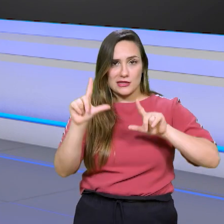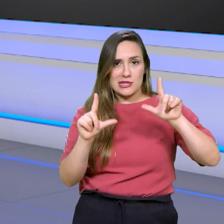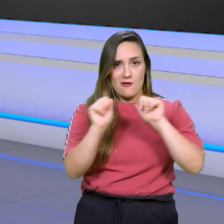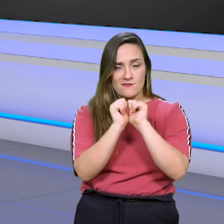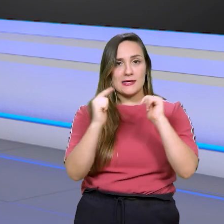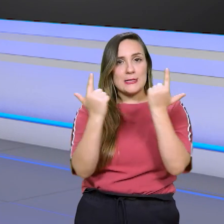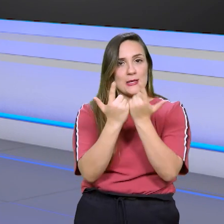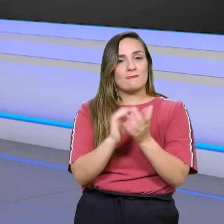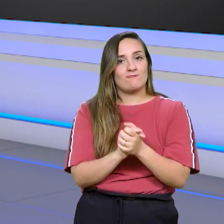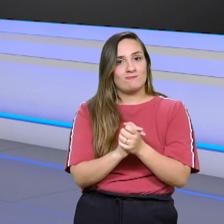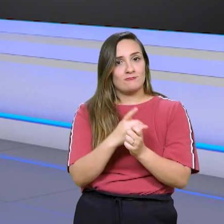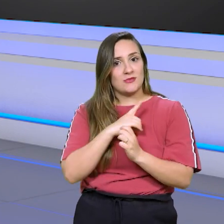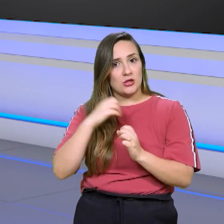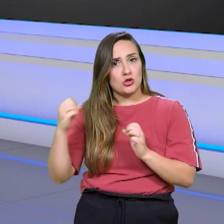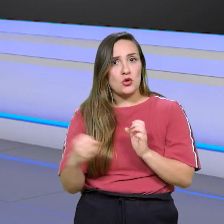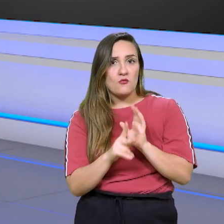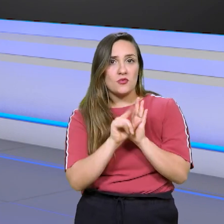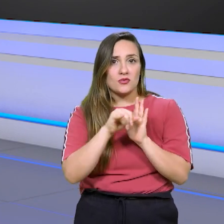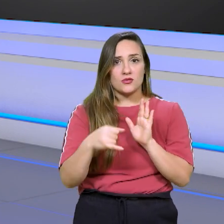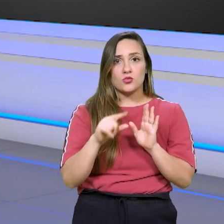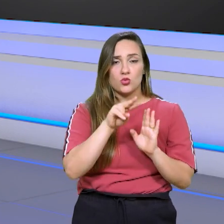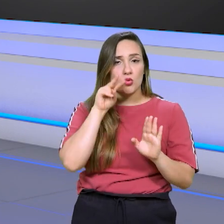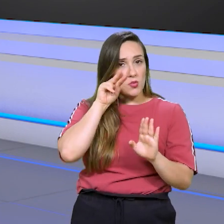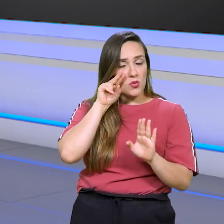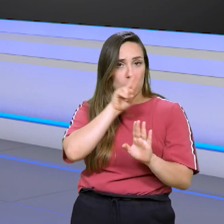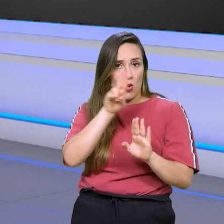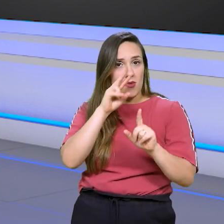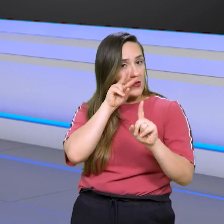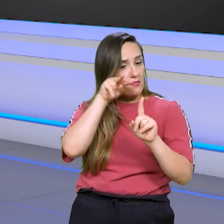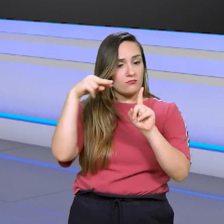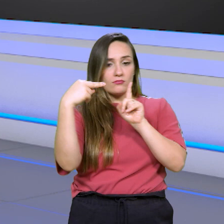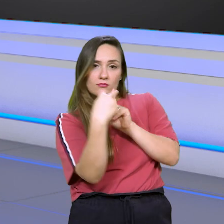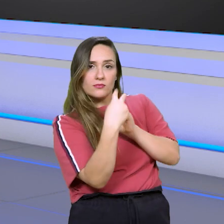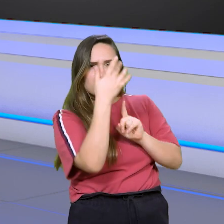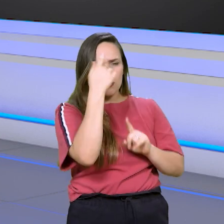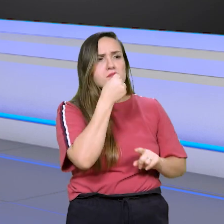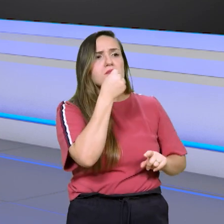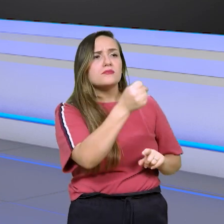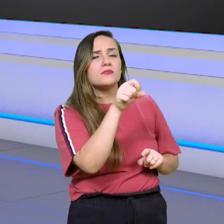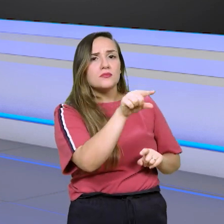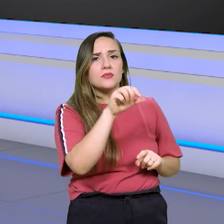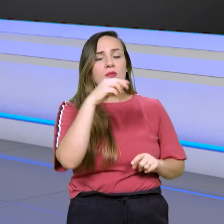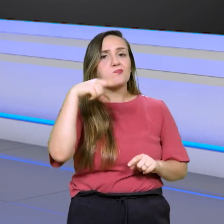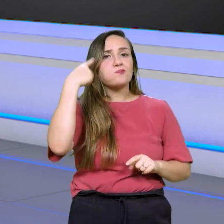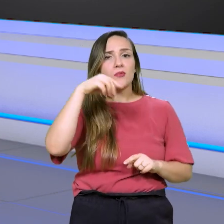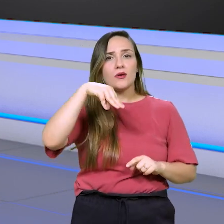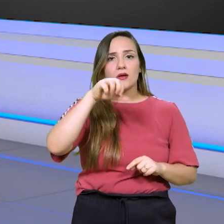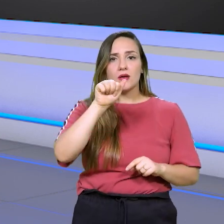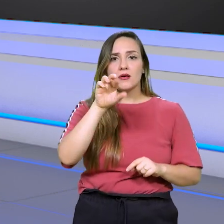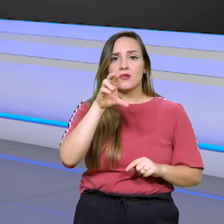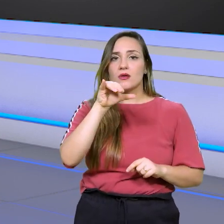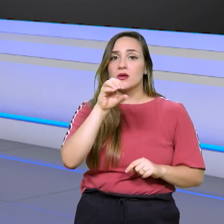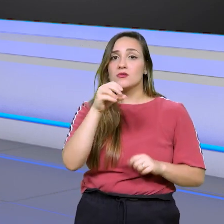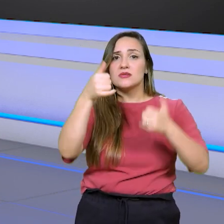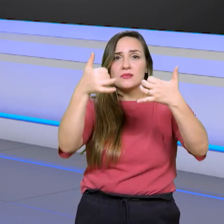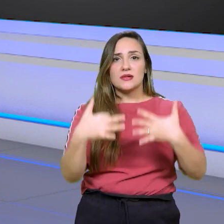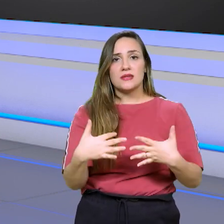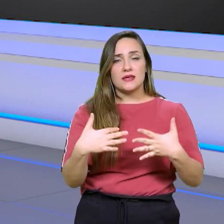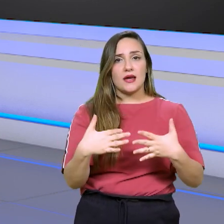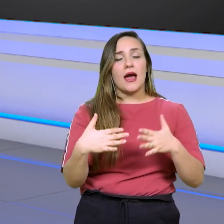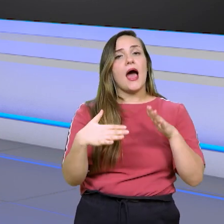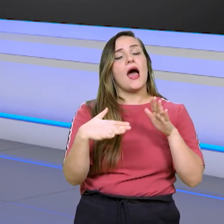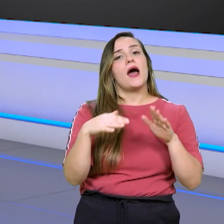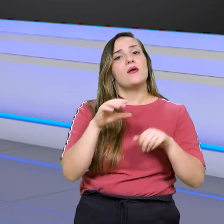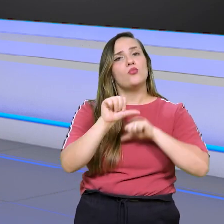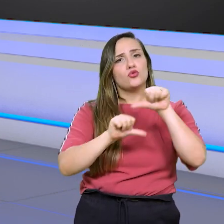da programação da TV Alemes. É a estreia do programa Ponto de Vista. O entrevistado é o advogado Márcio Ávila, que dá